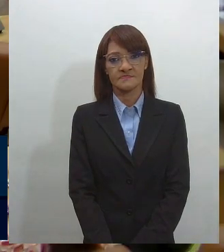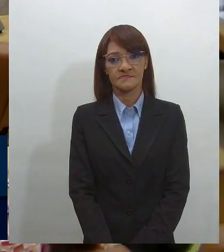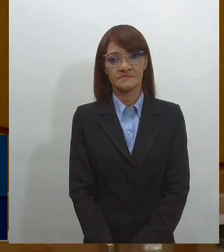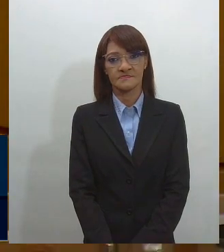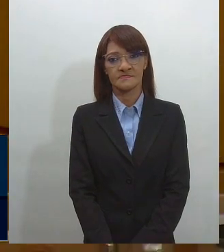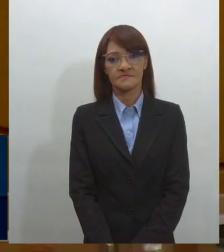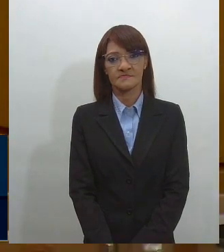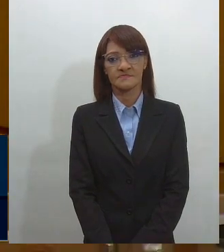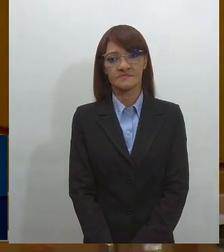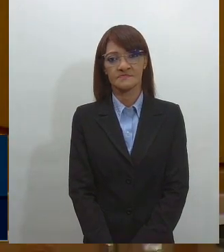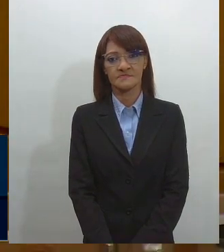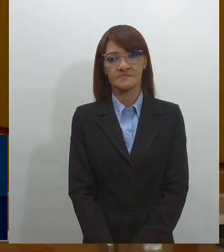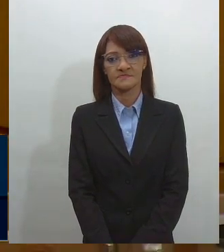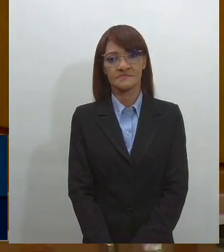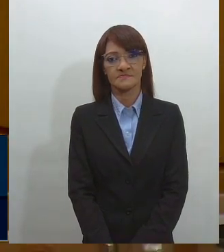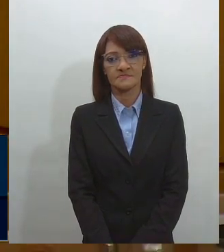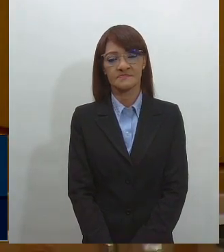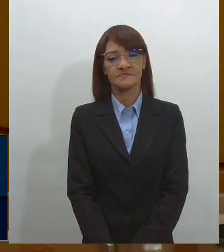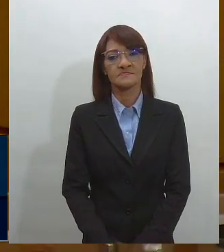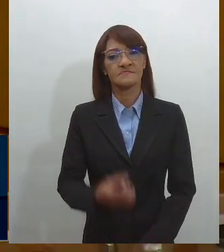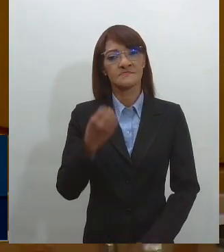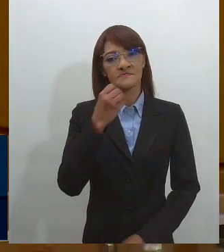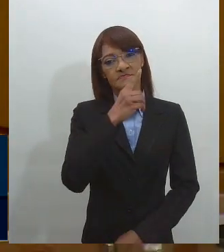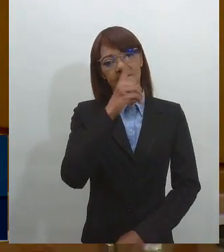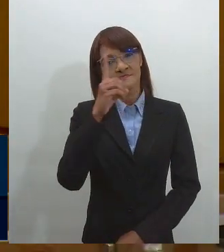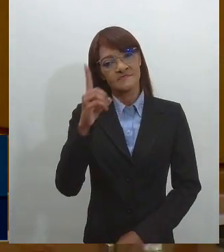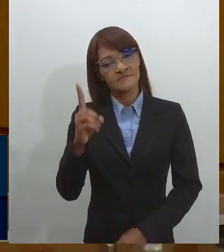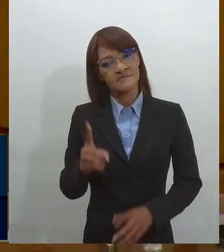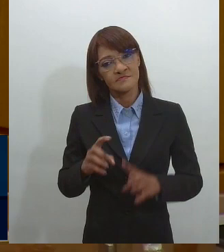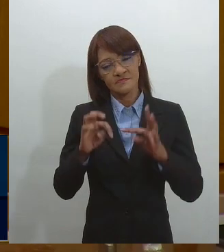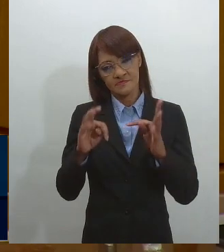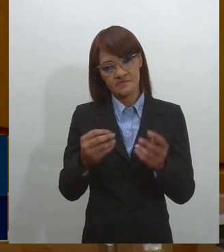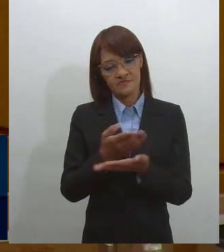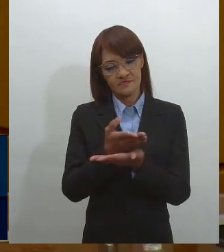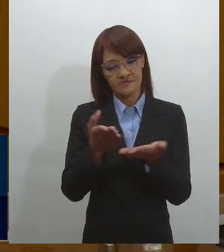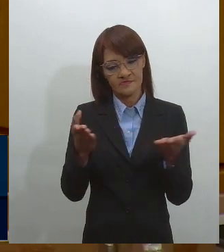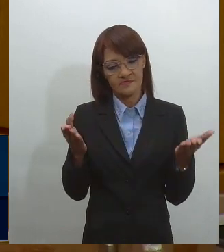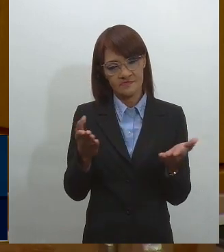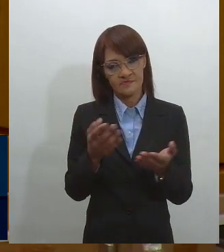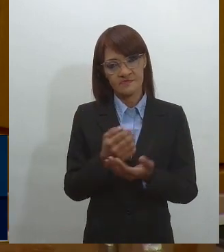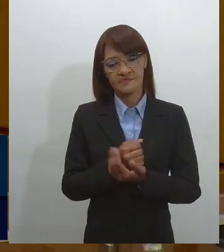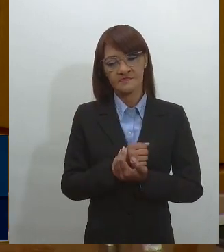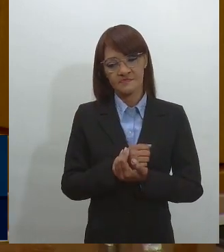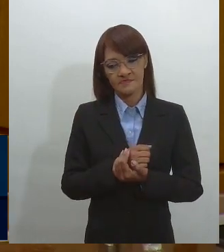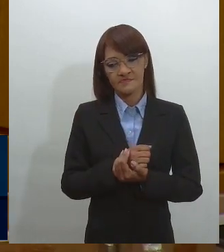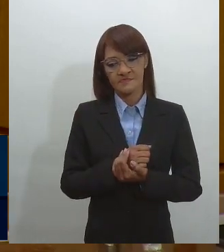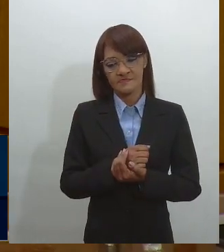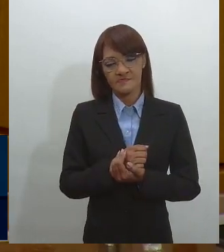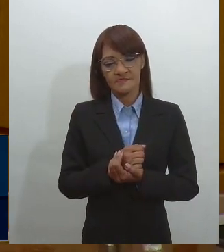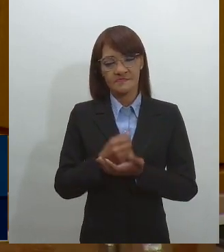Bom dia a todos e a todas. Eu quero inicialmente